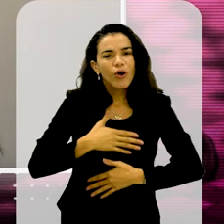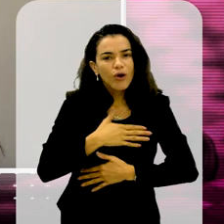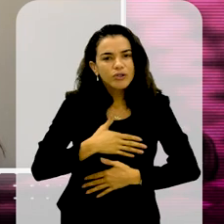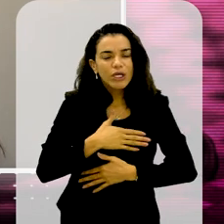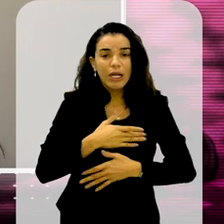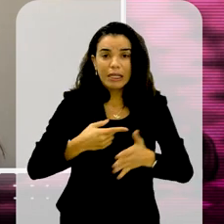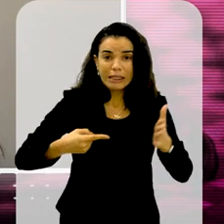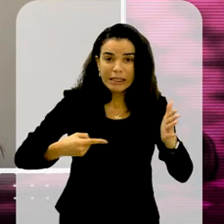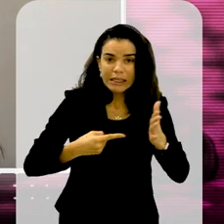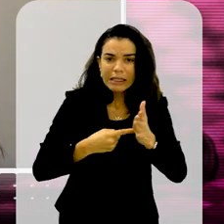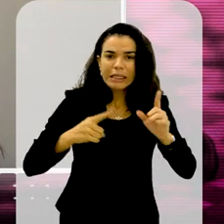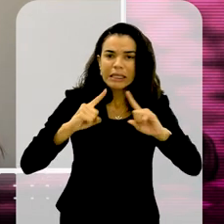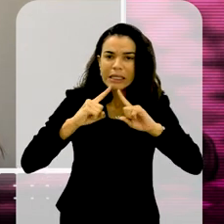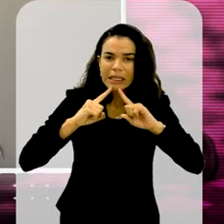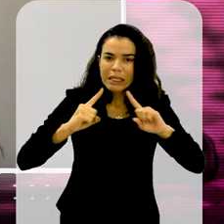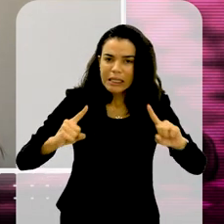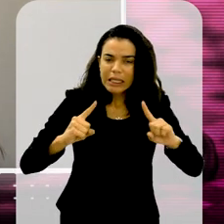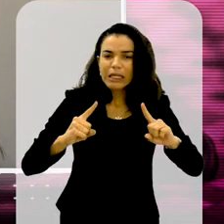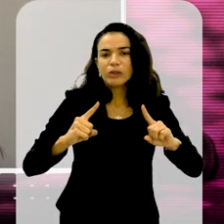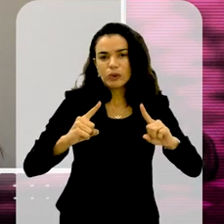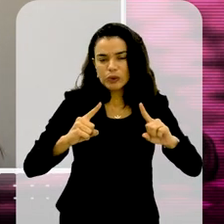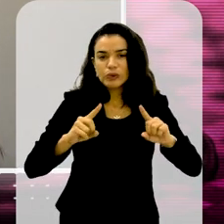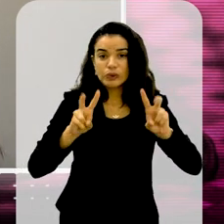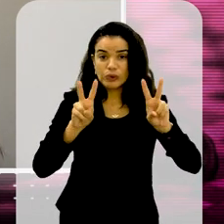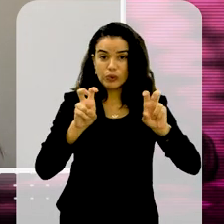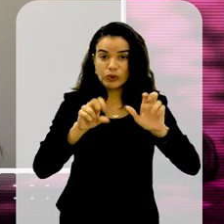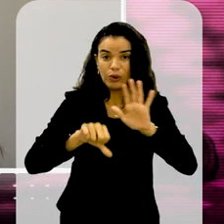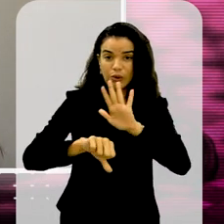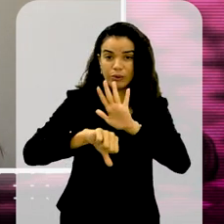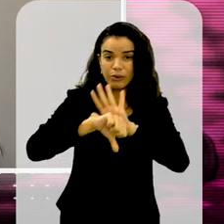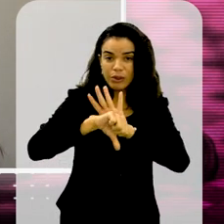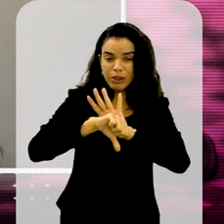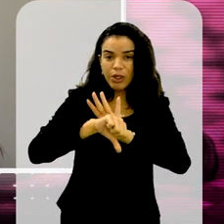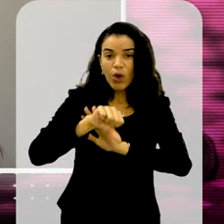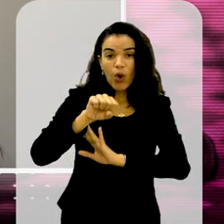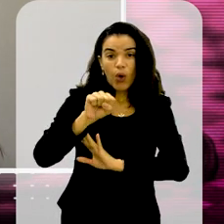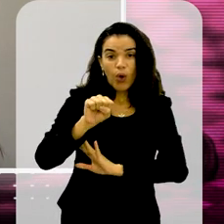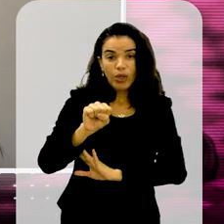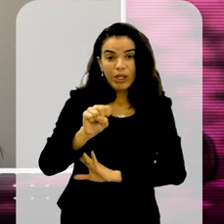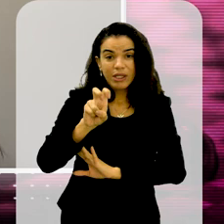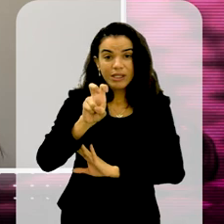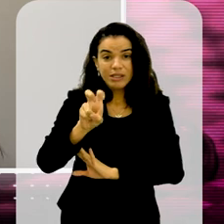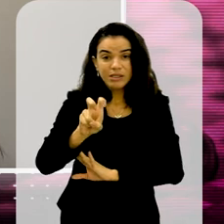as denúncias que envolvem, né, o crime,